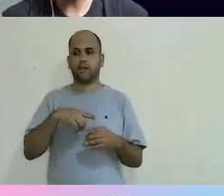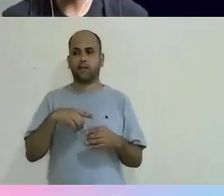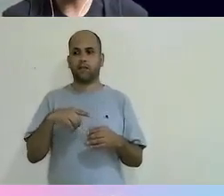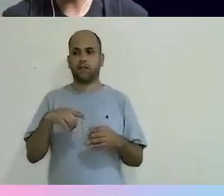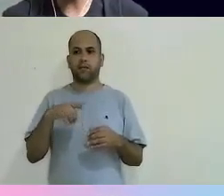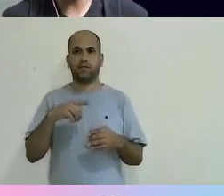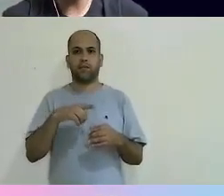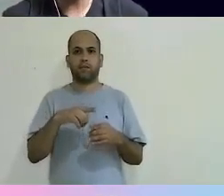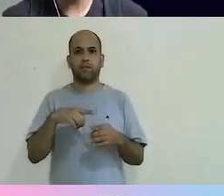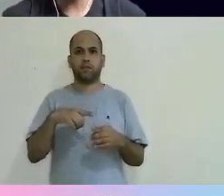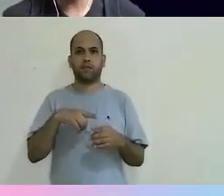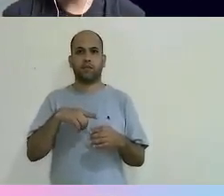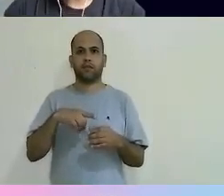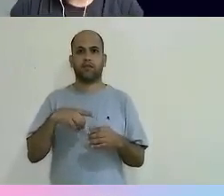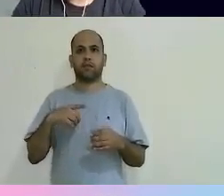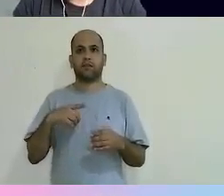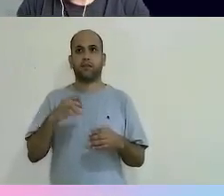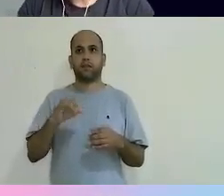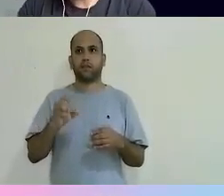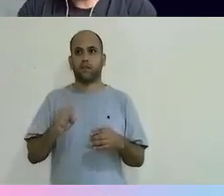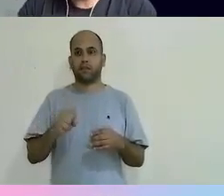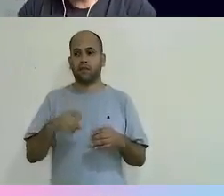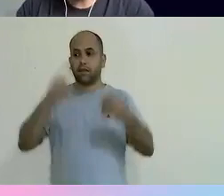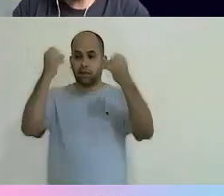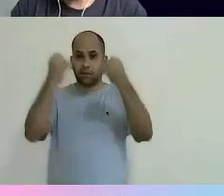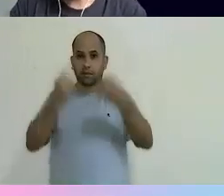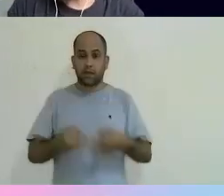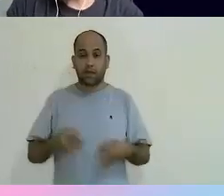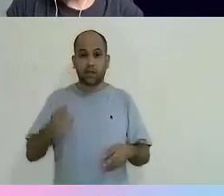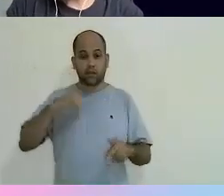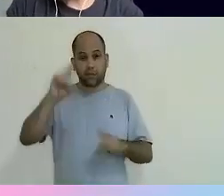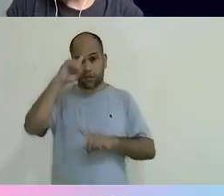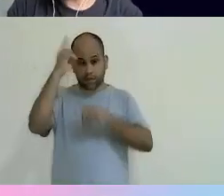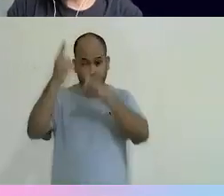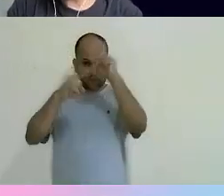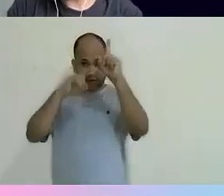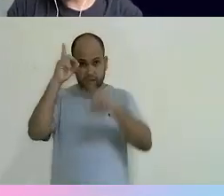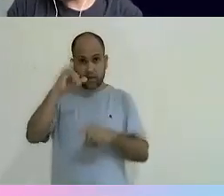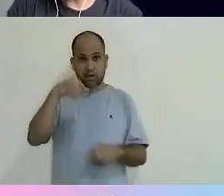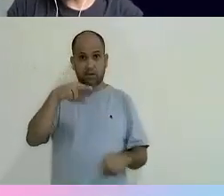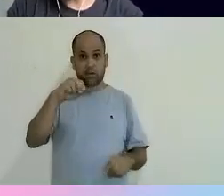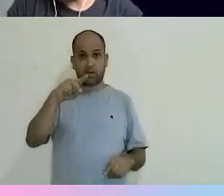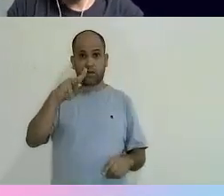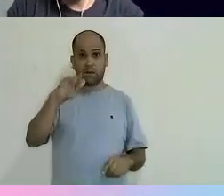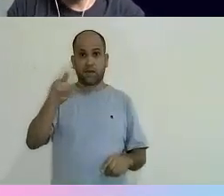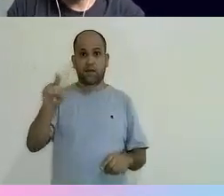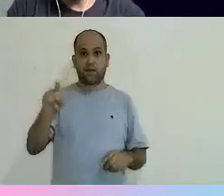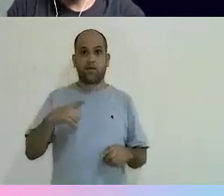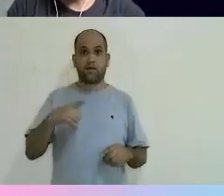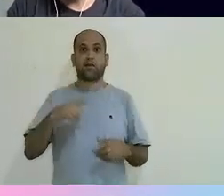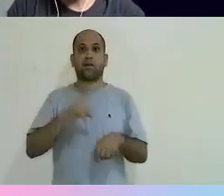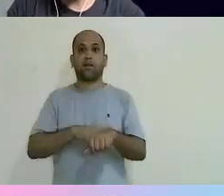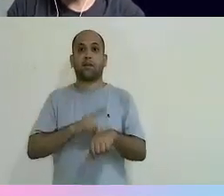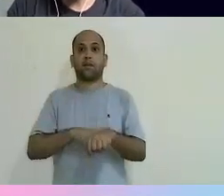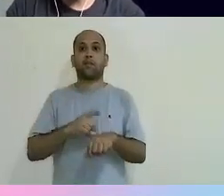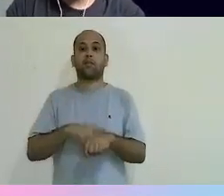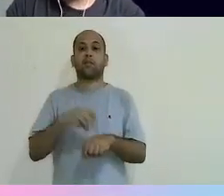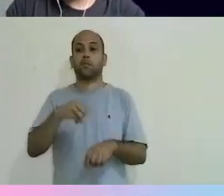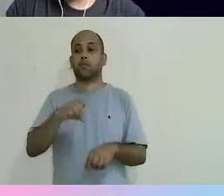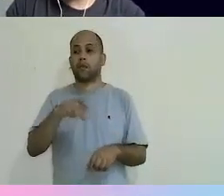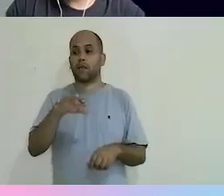ponto da criatividade, né? A gente fala muito em criatividade, inovação, eu acho que a gente está num momento de mercado muito aberto para